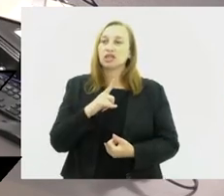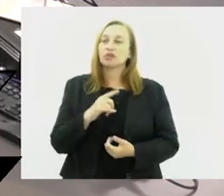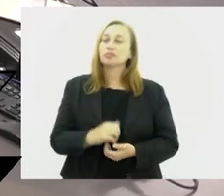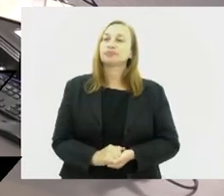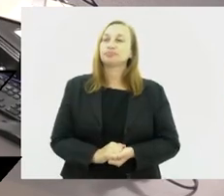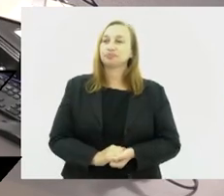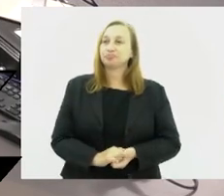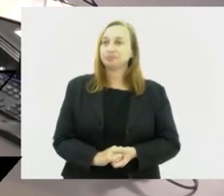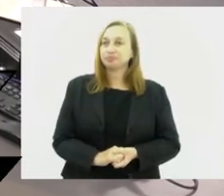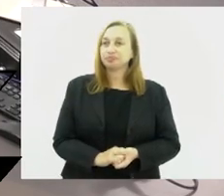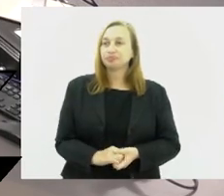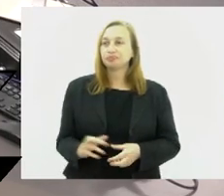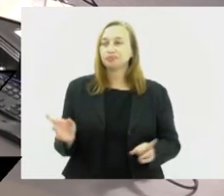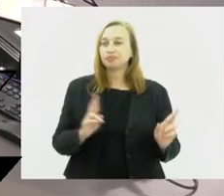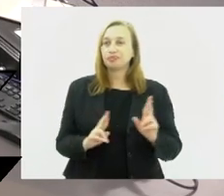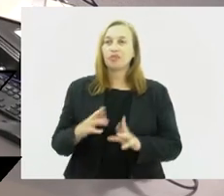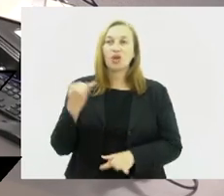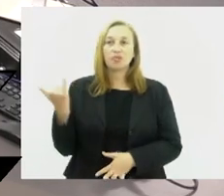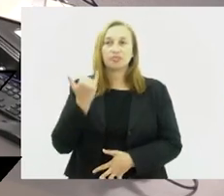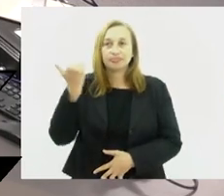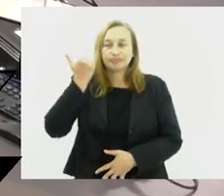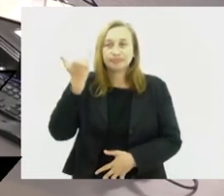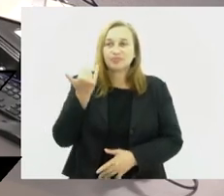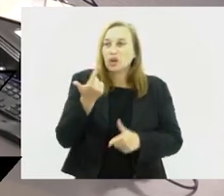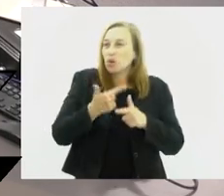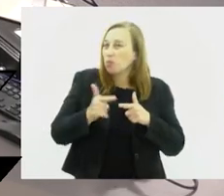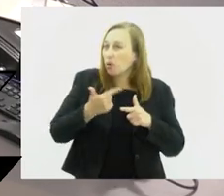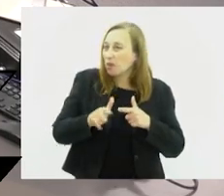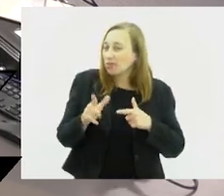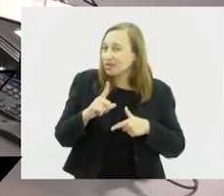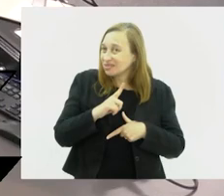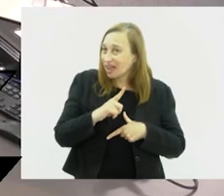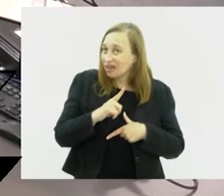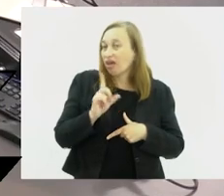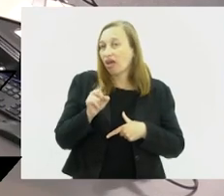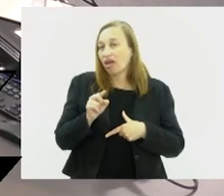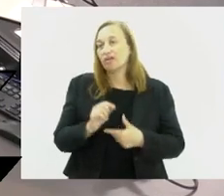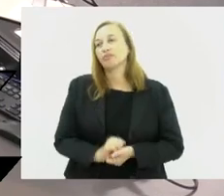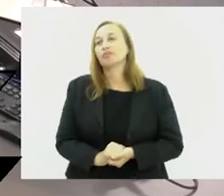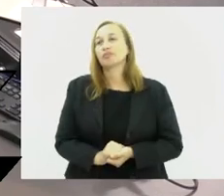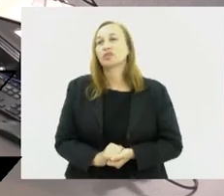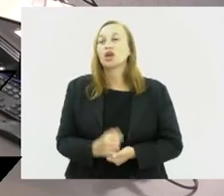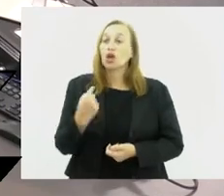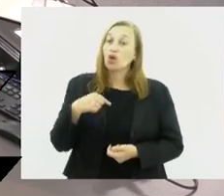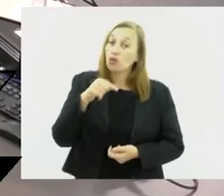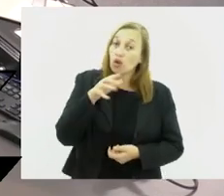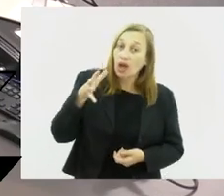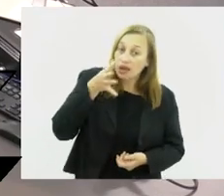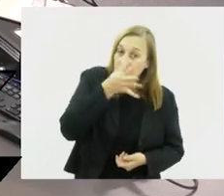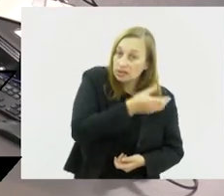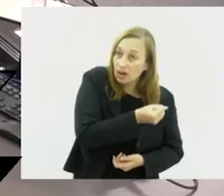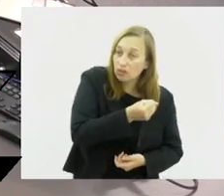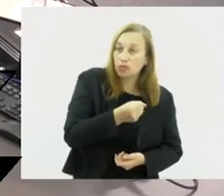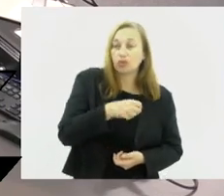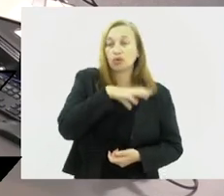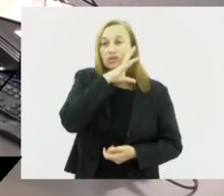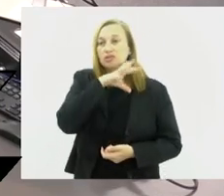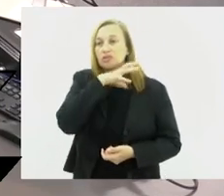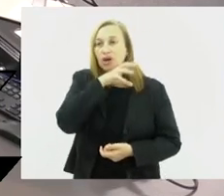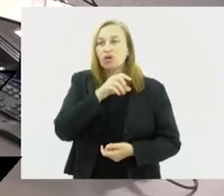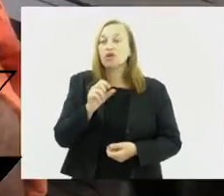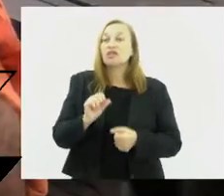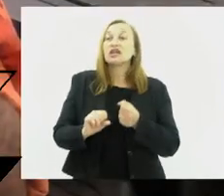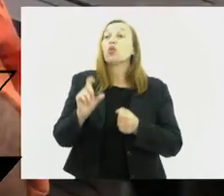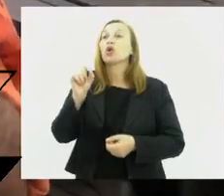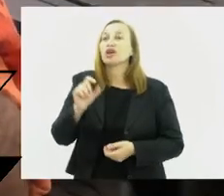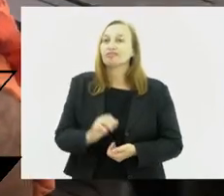atualizando. Em relação à importância, e o problema que isso gera é, eu vou lá e salvo o animal. O que fazer?